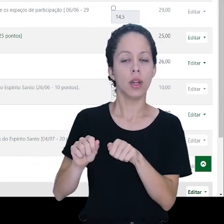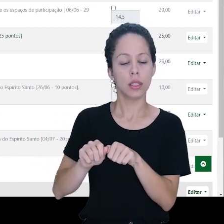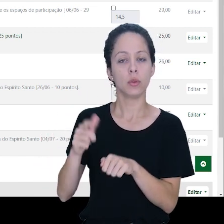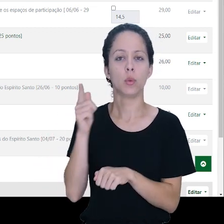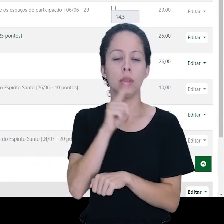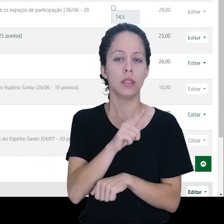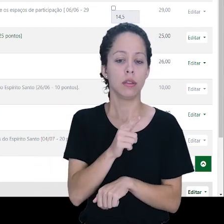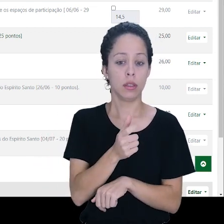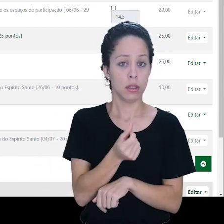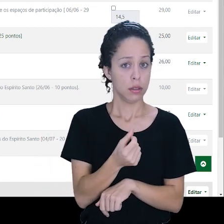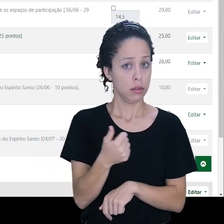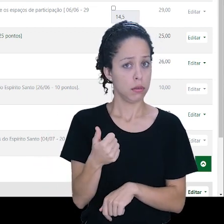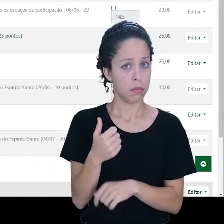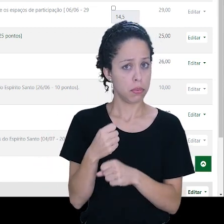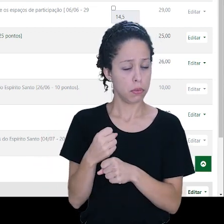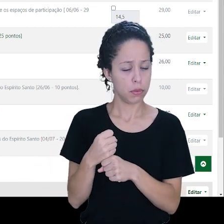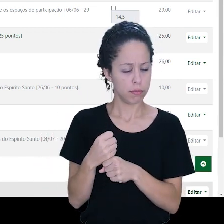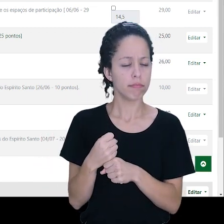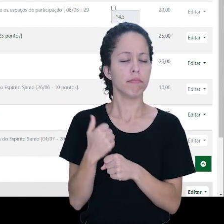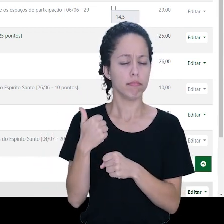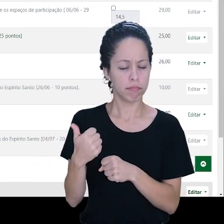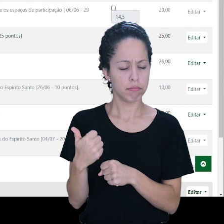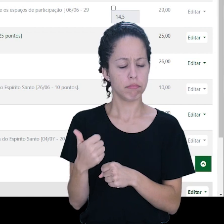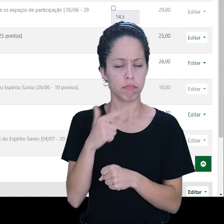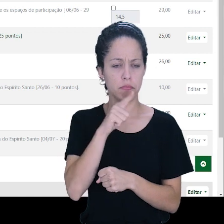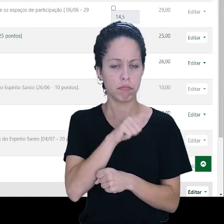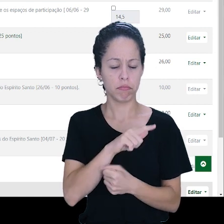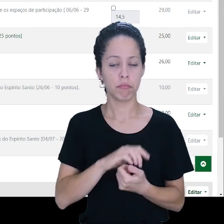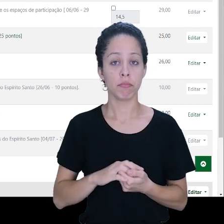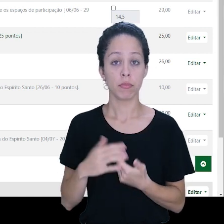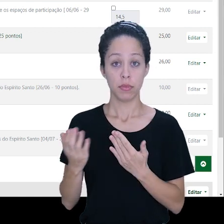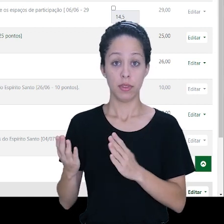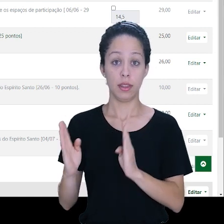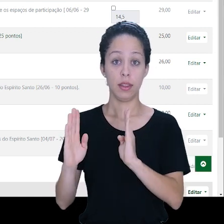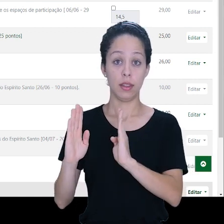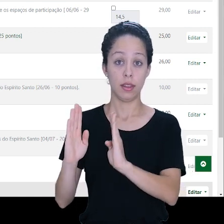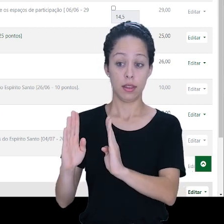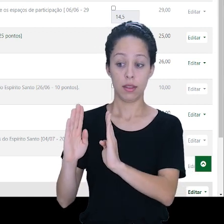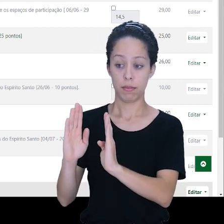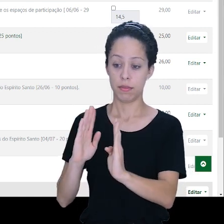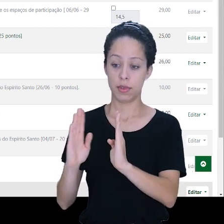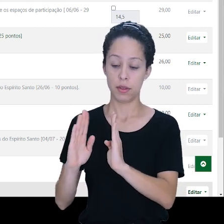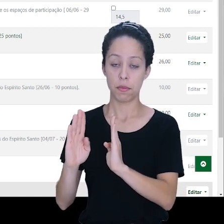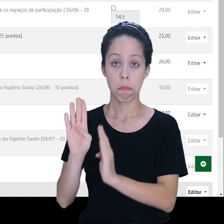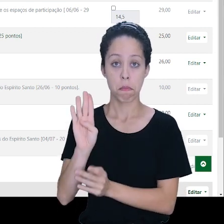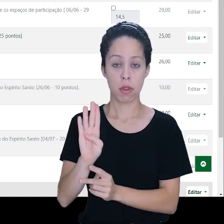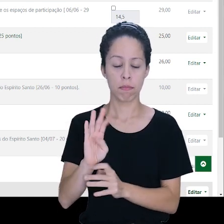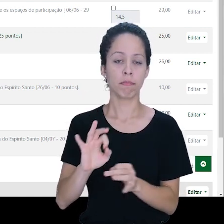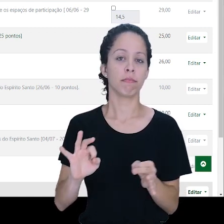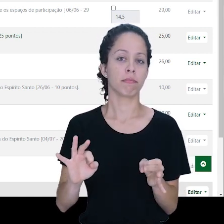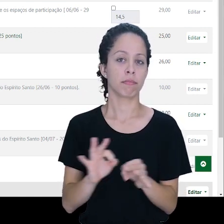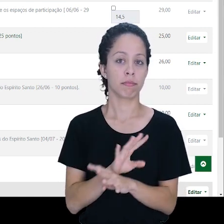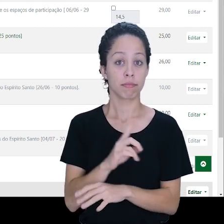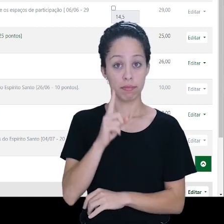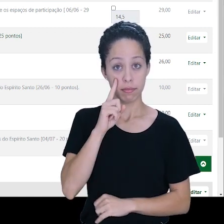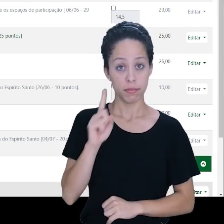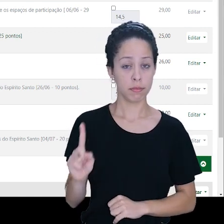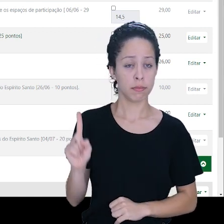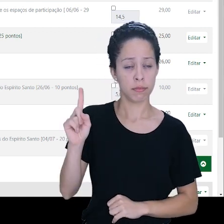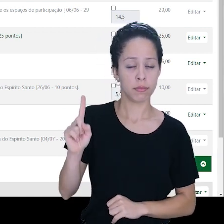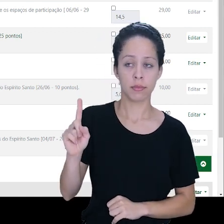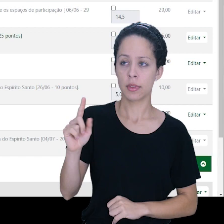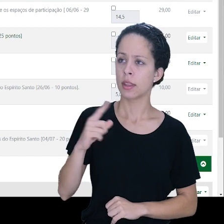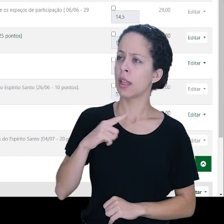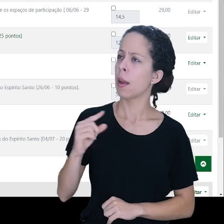também ó acaba a etapa B E aí isso tudo aqui precisa